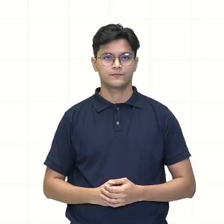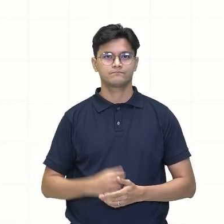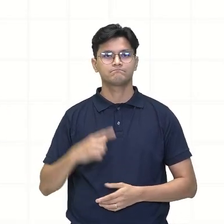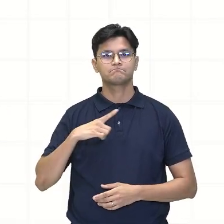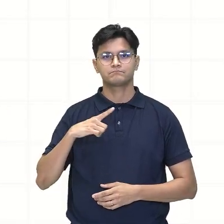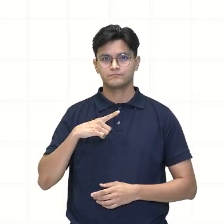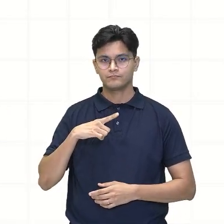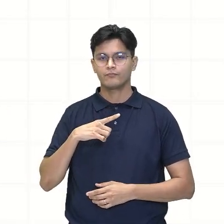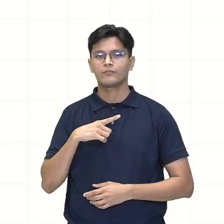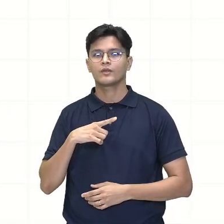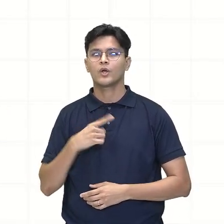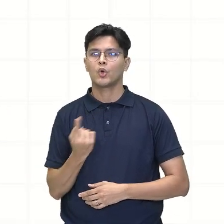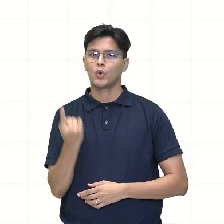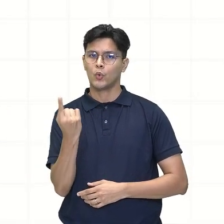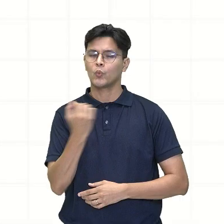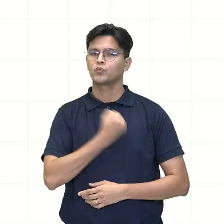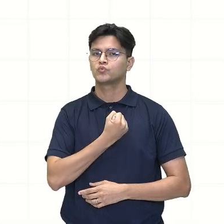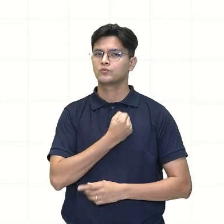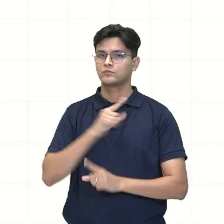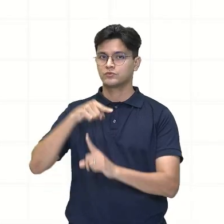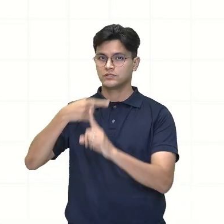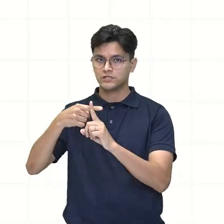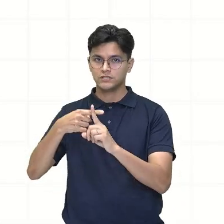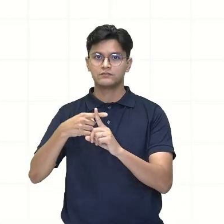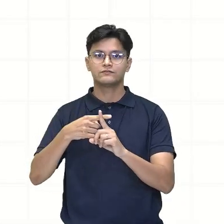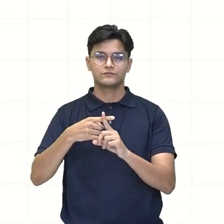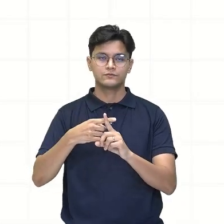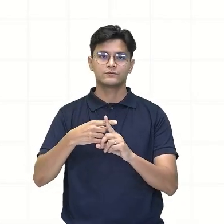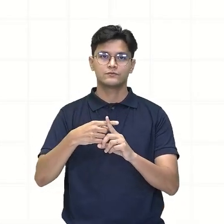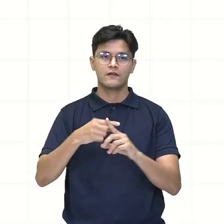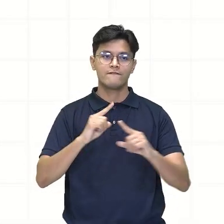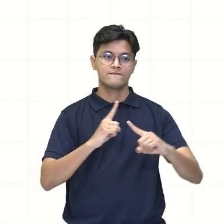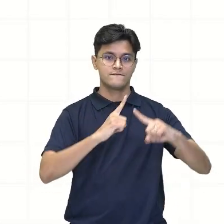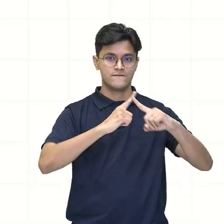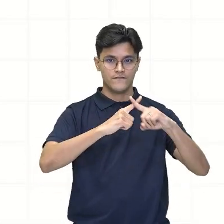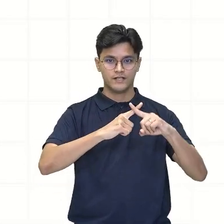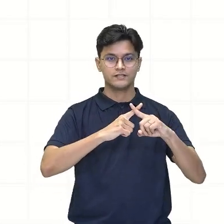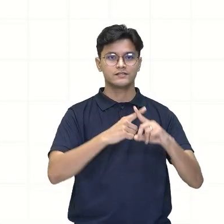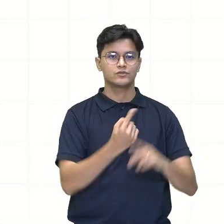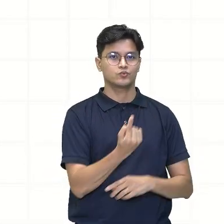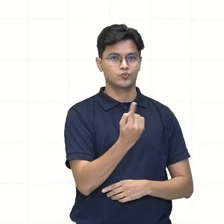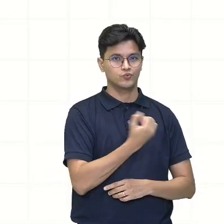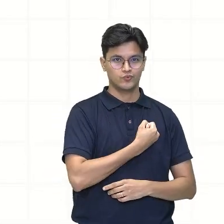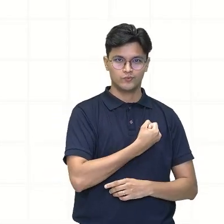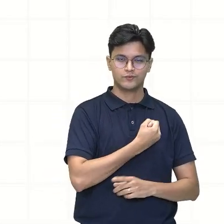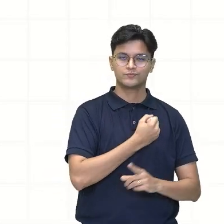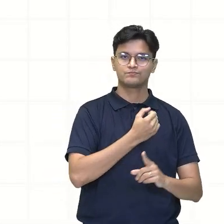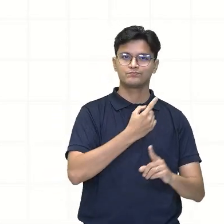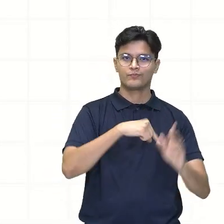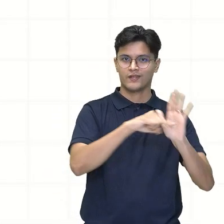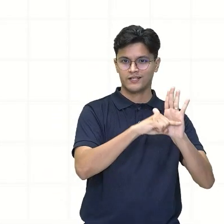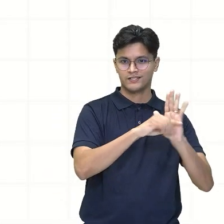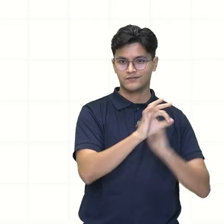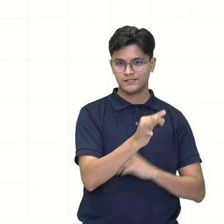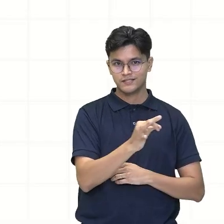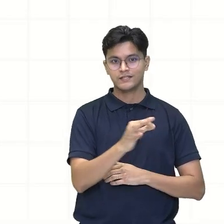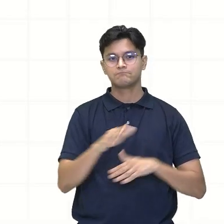positivo e um negativo sendo multiplicados. Então, o resultado vai ser negativo. E 3 vezes 8